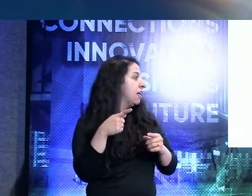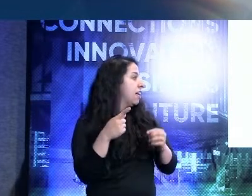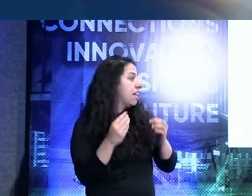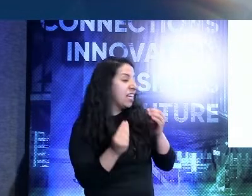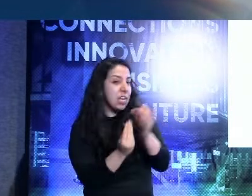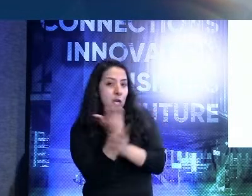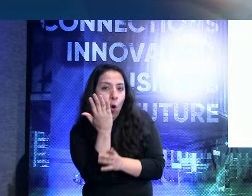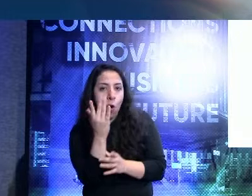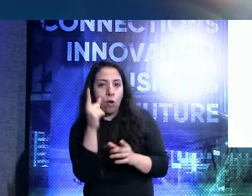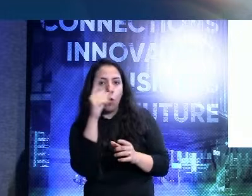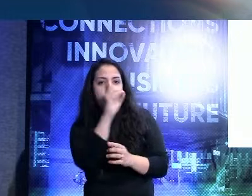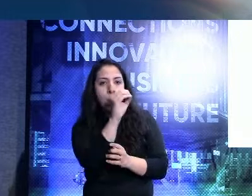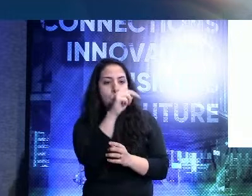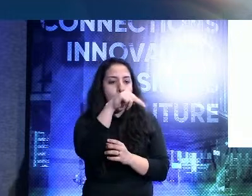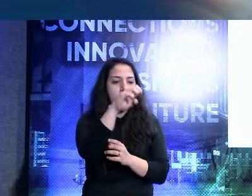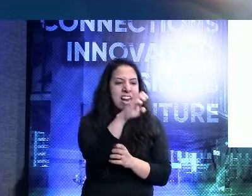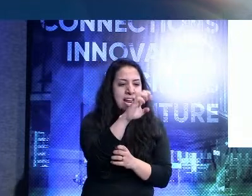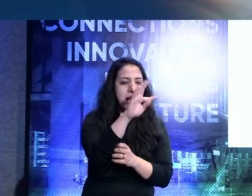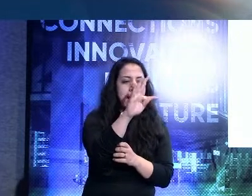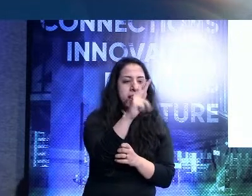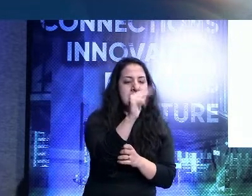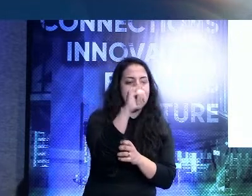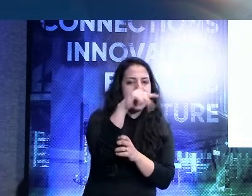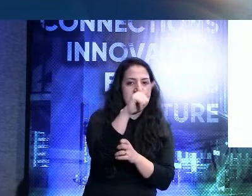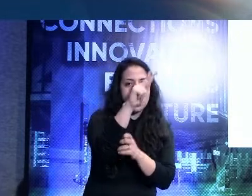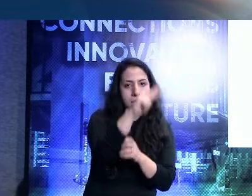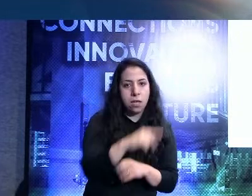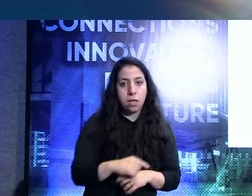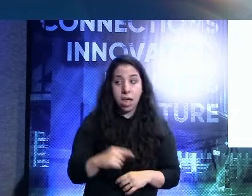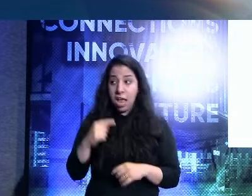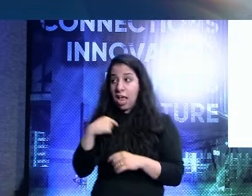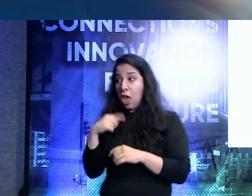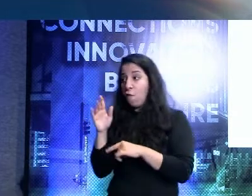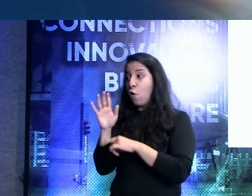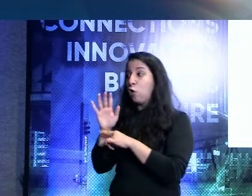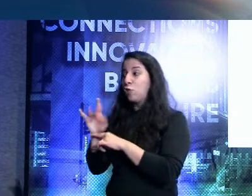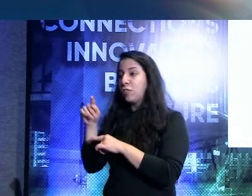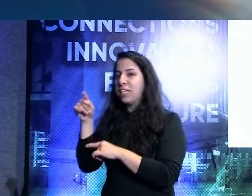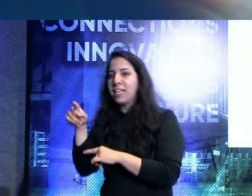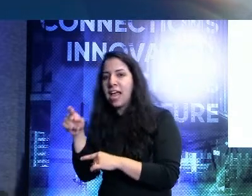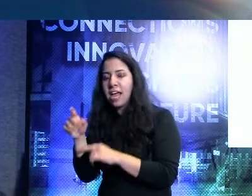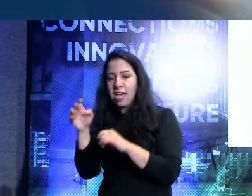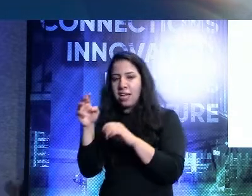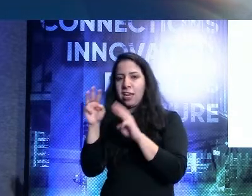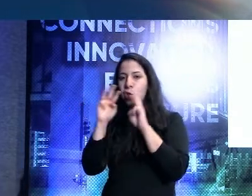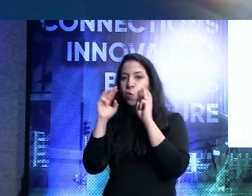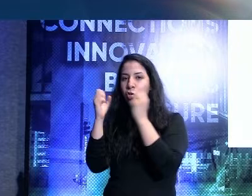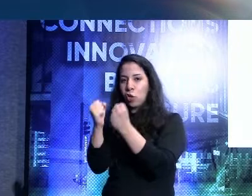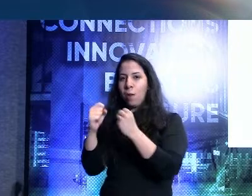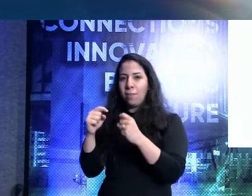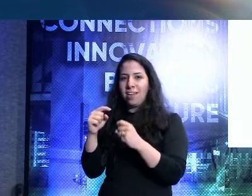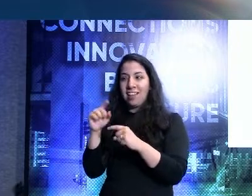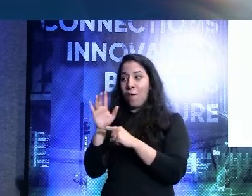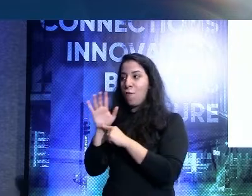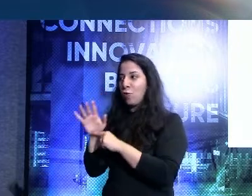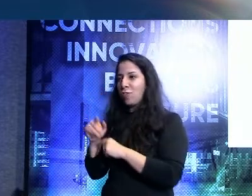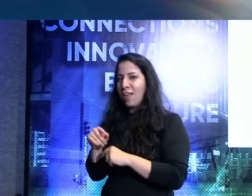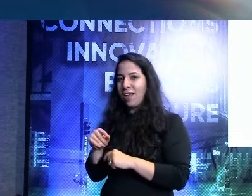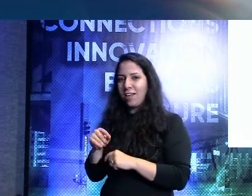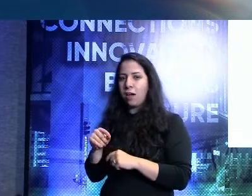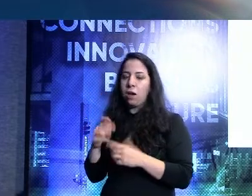ajudar ele num workshop, ele, ó, Fábio, daqui é meu WhatsApp, para tu me ajudar. Claro, era online, né? A gente está online hoje em dia,